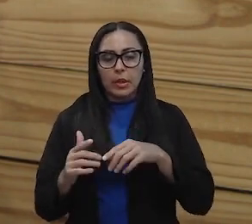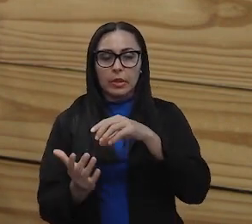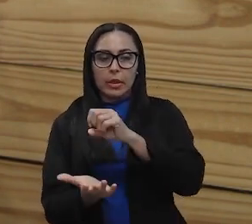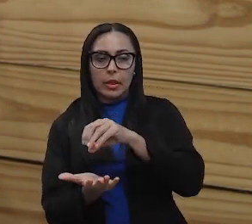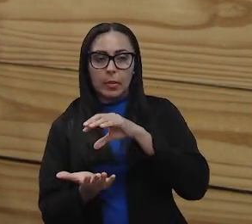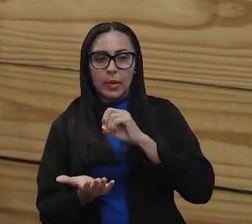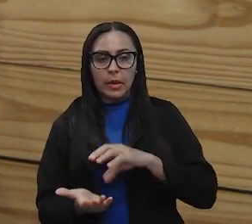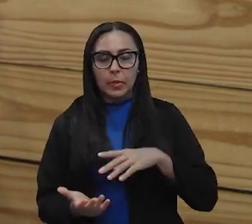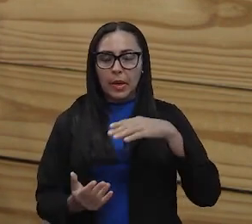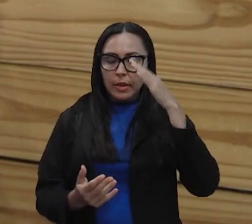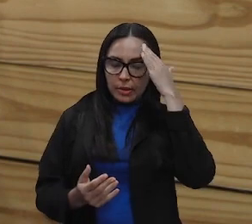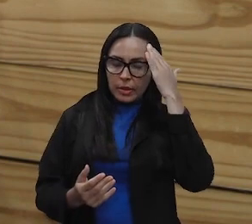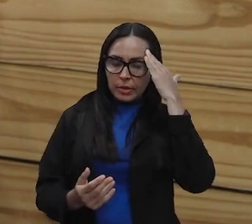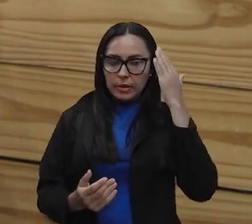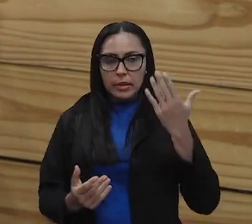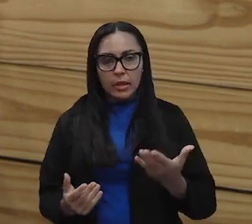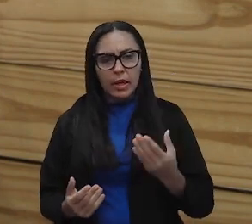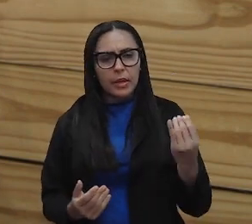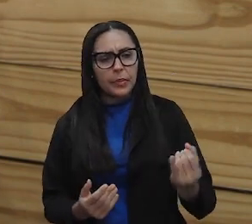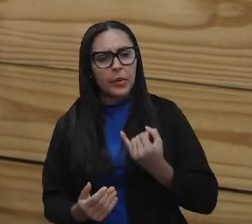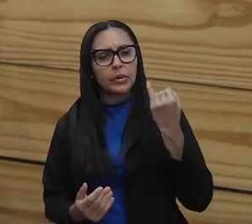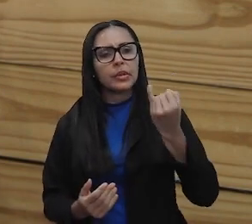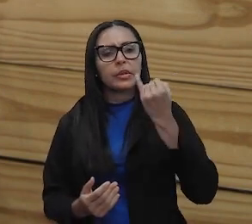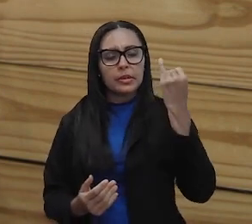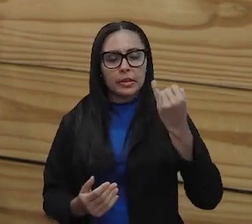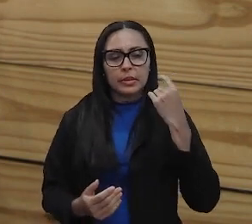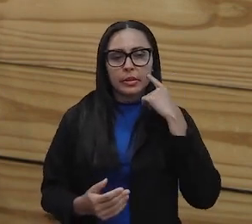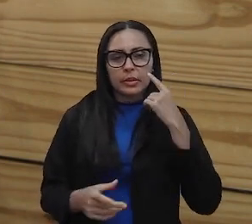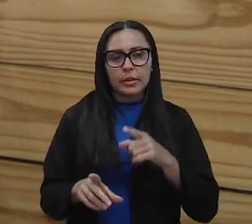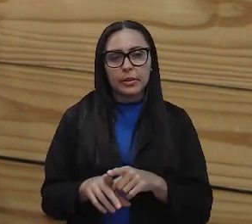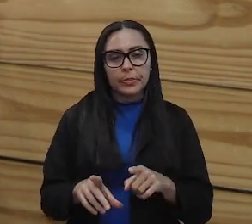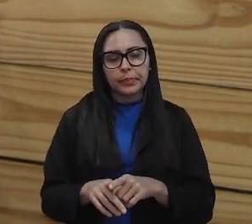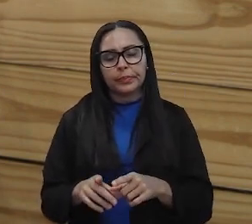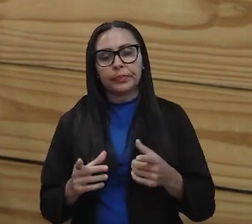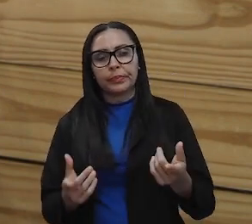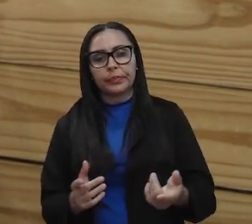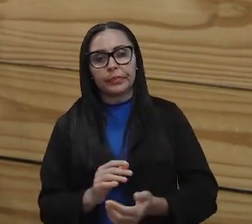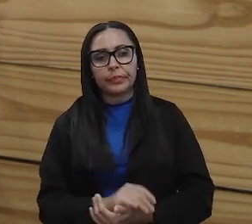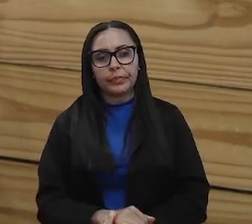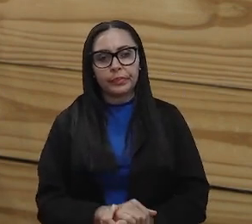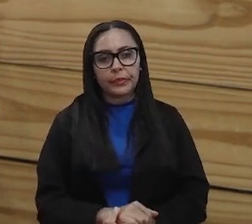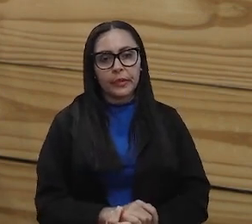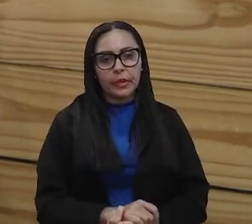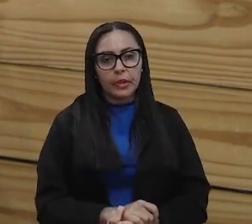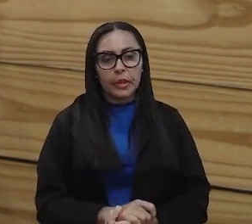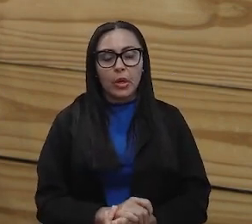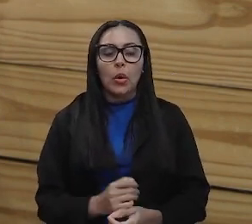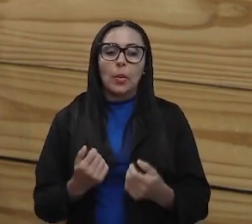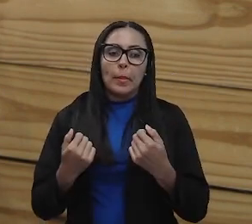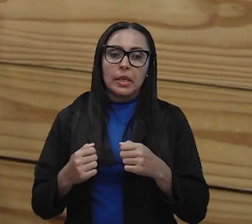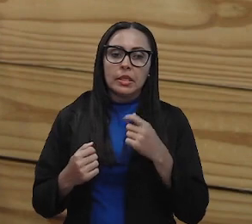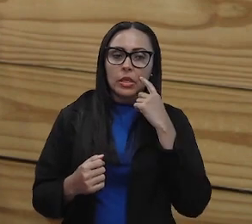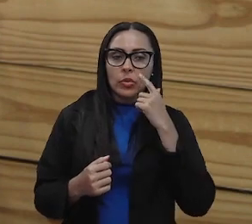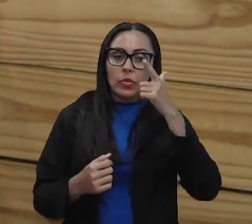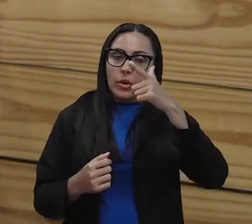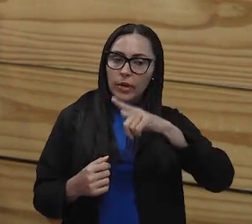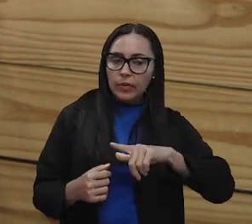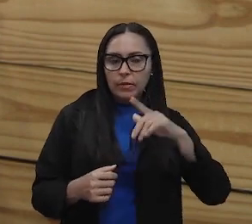um pouco sobre a ergonomia, a importância da ergonomia, eu preciso rever, com